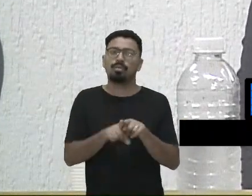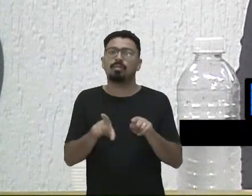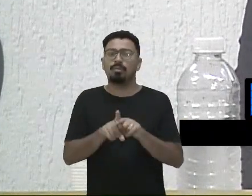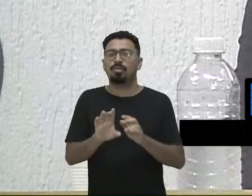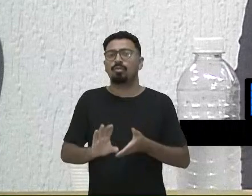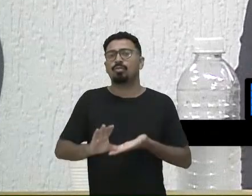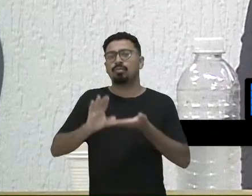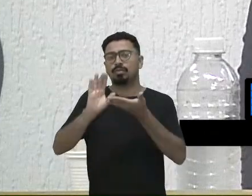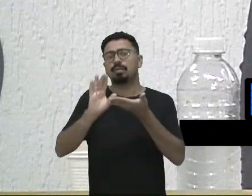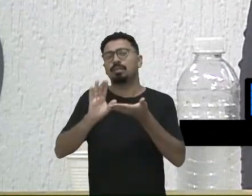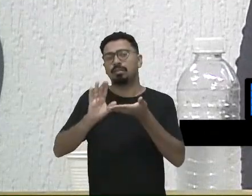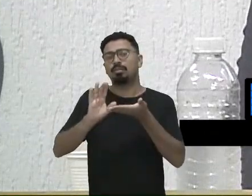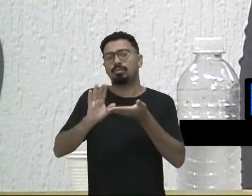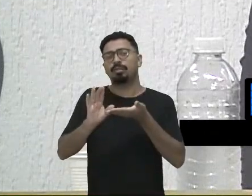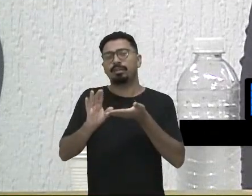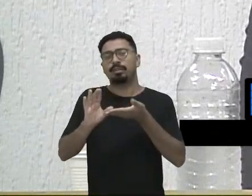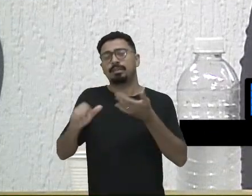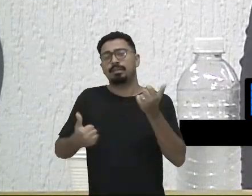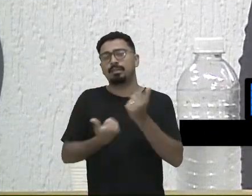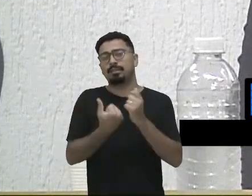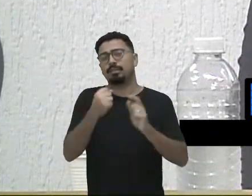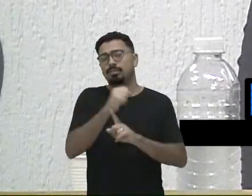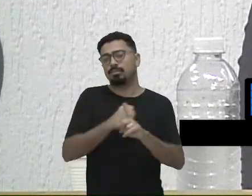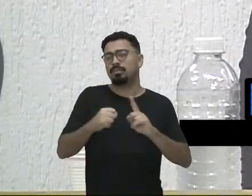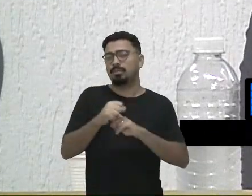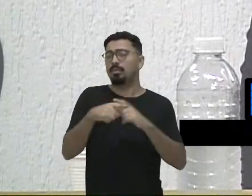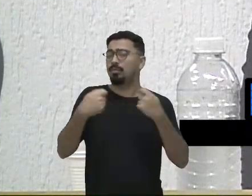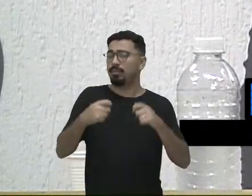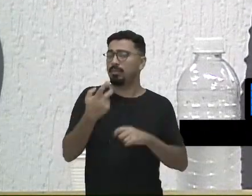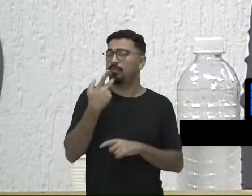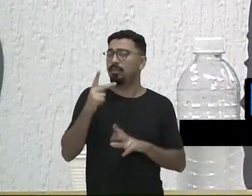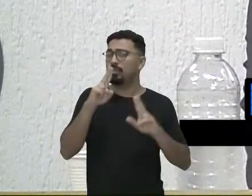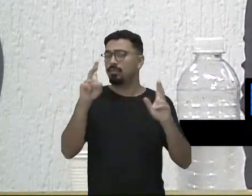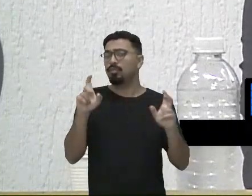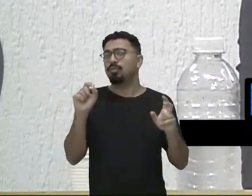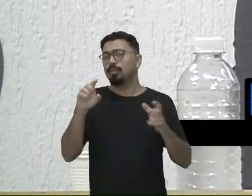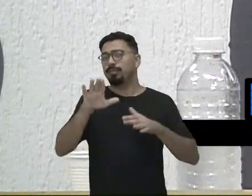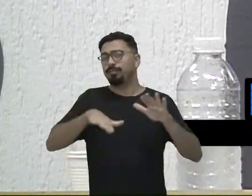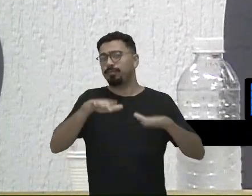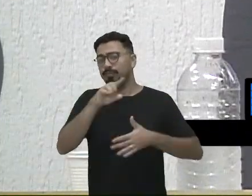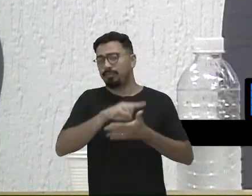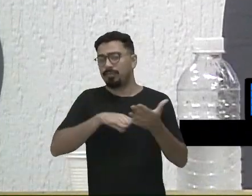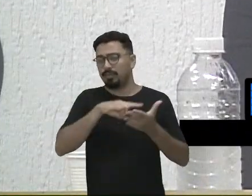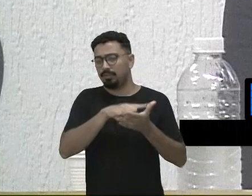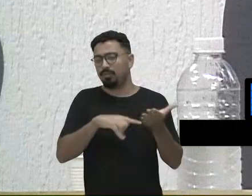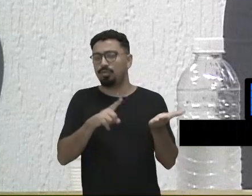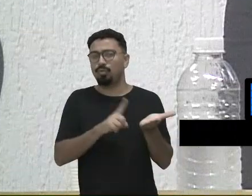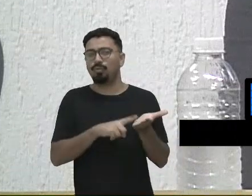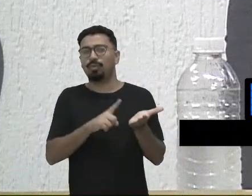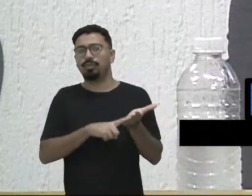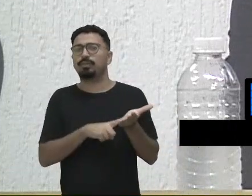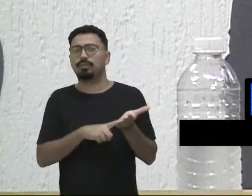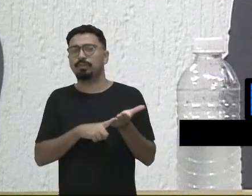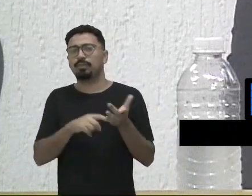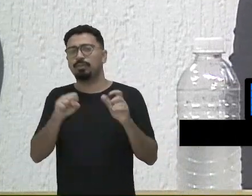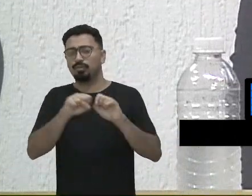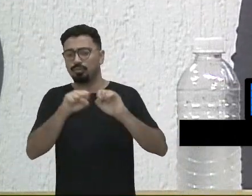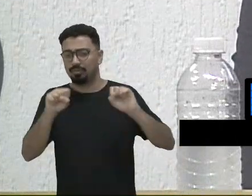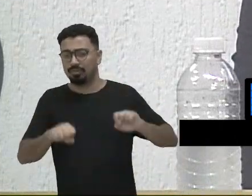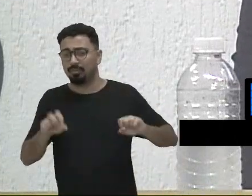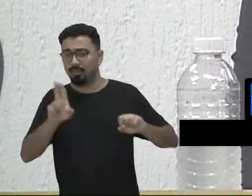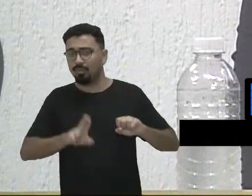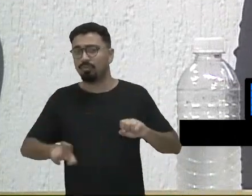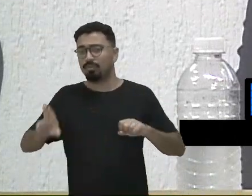Social, nós precisamos sempre pontuar. Às vezes, documentalmente, e no sistema que